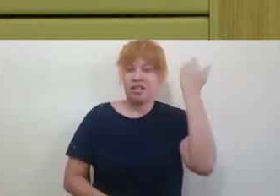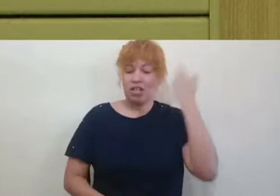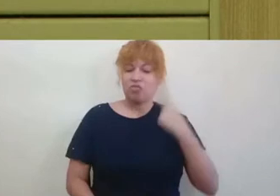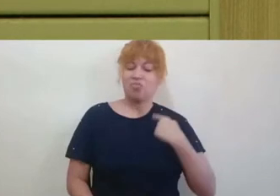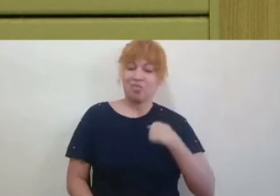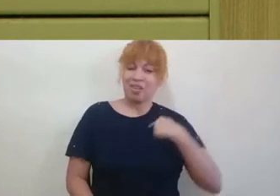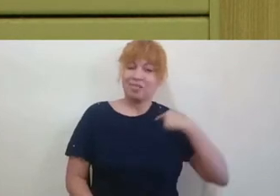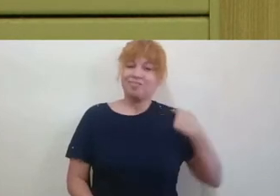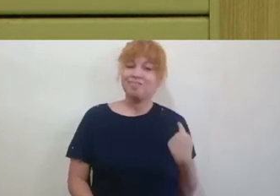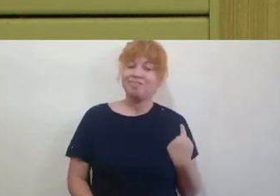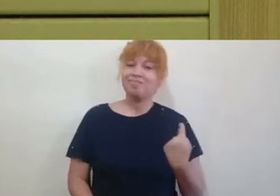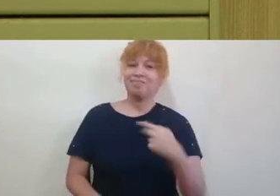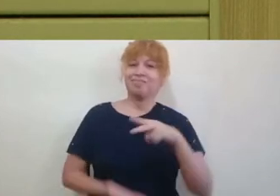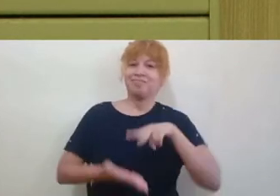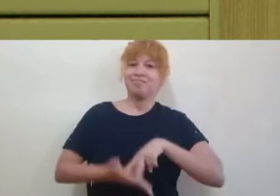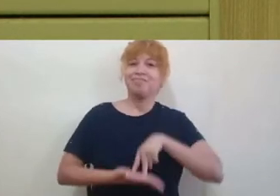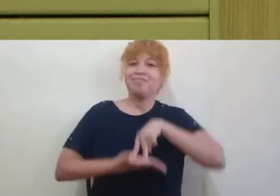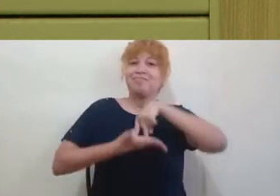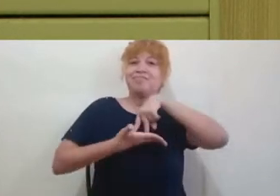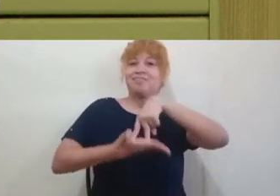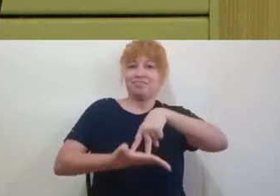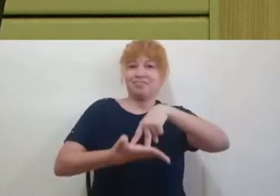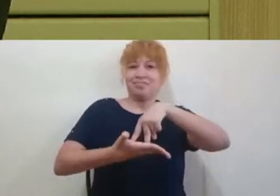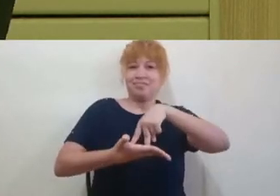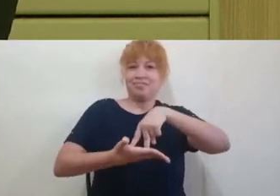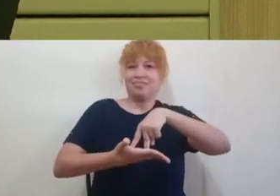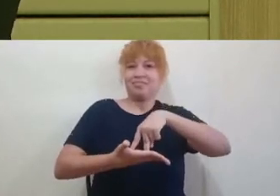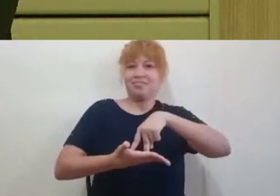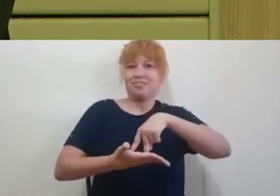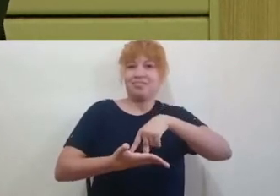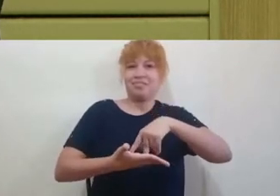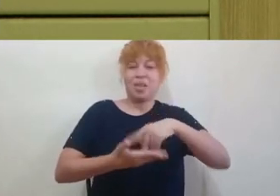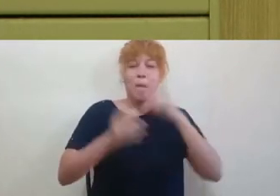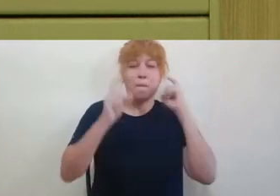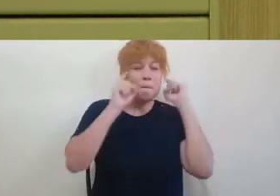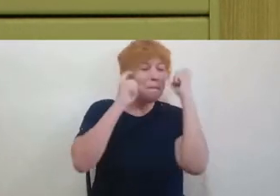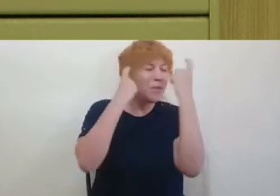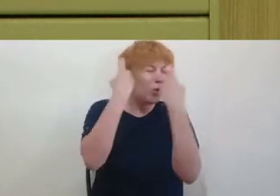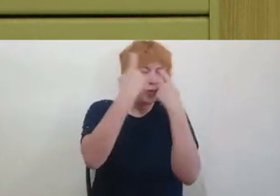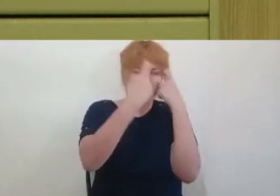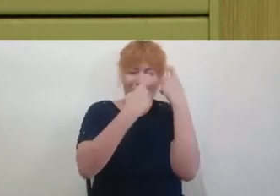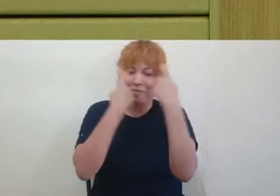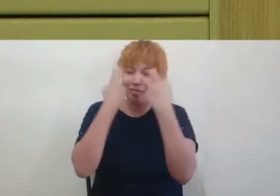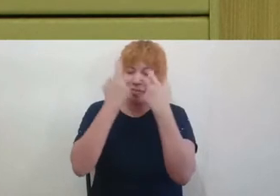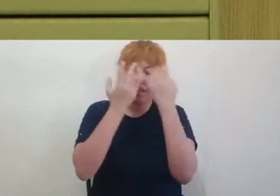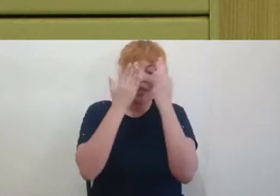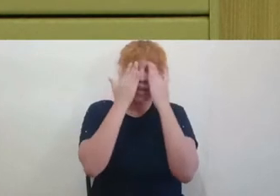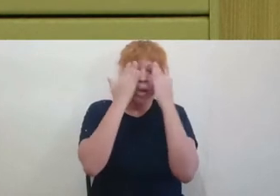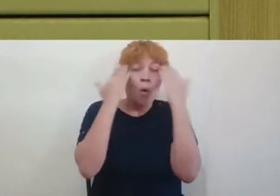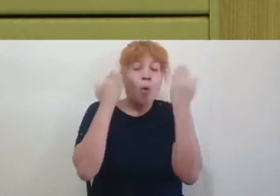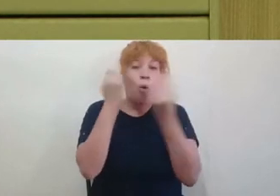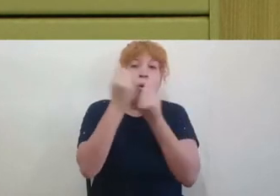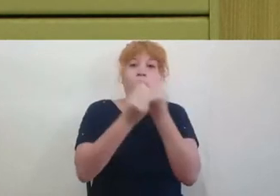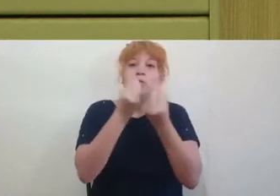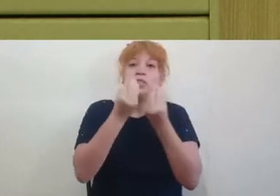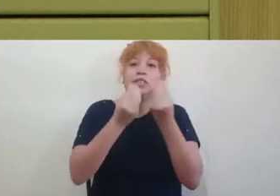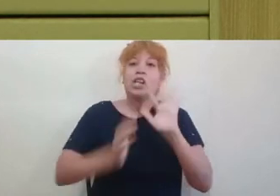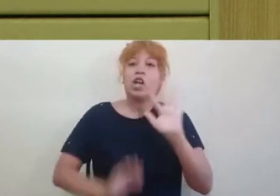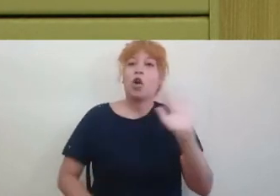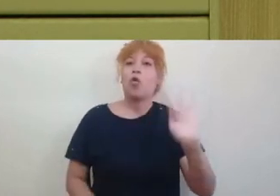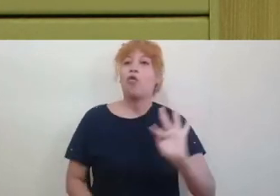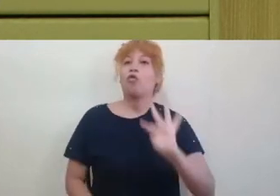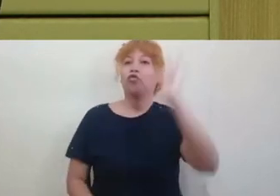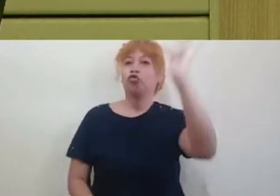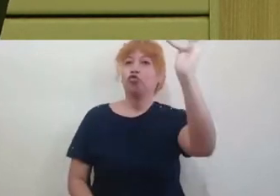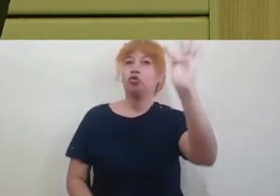de 300 alunos em 2020.3, mais de 500 alunos em 2020.4. Tenho